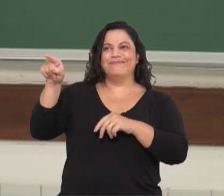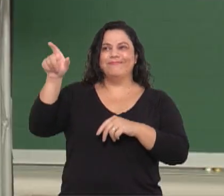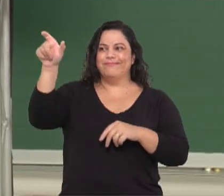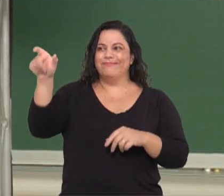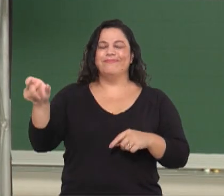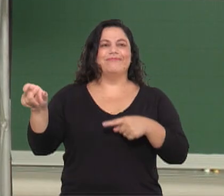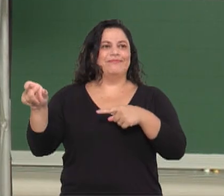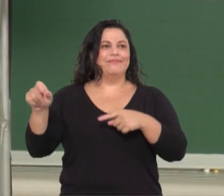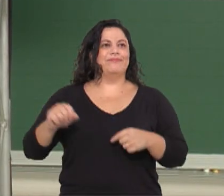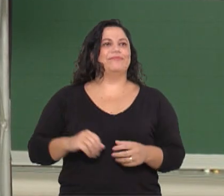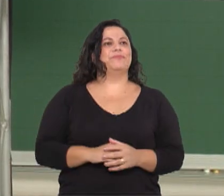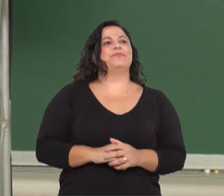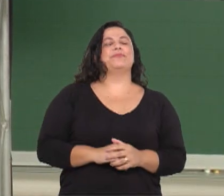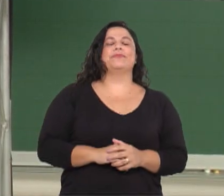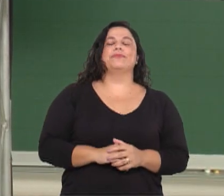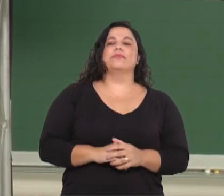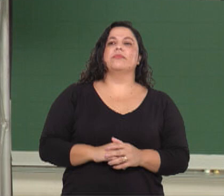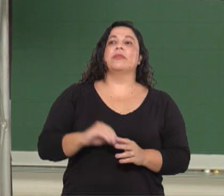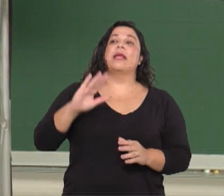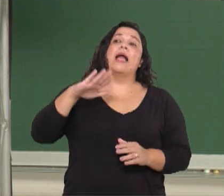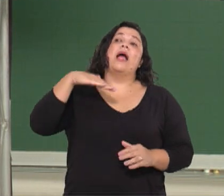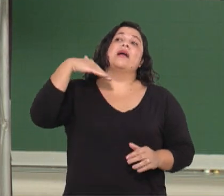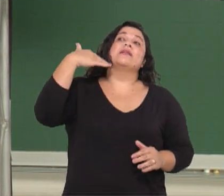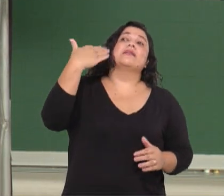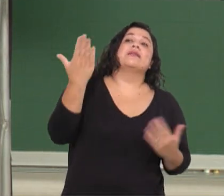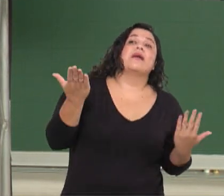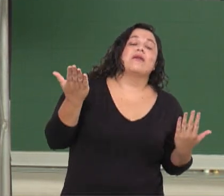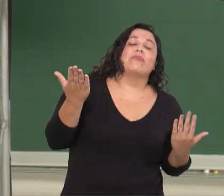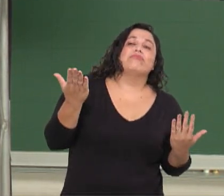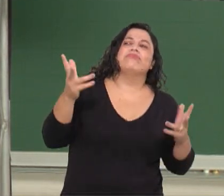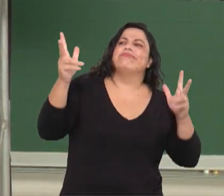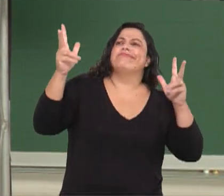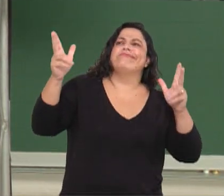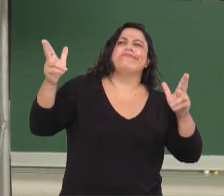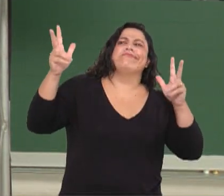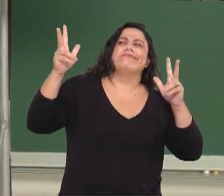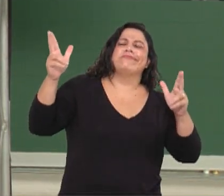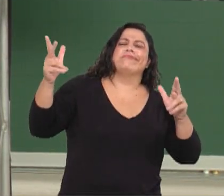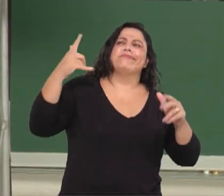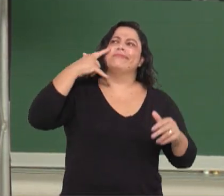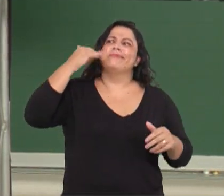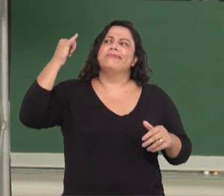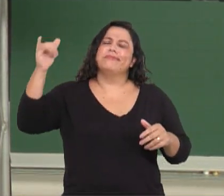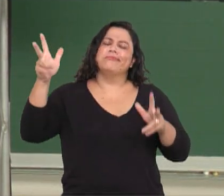qual. Ele é tal qual o pai. Olha, outra comparação.